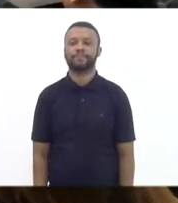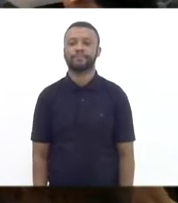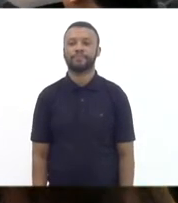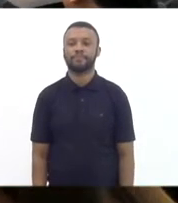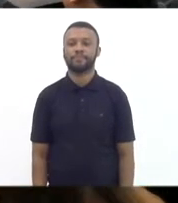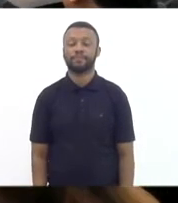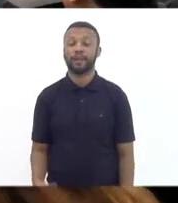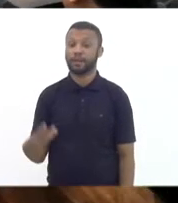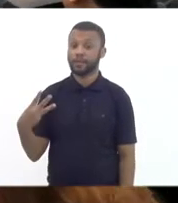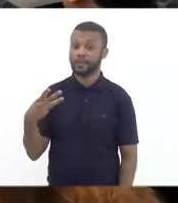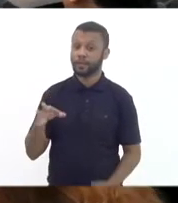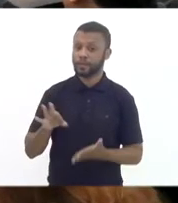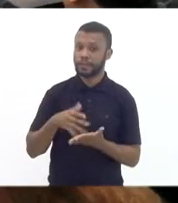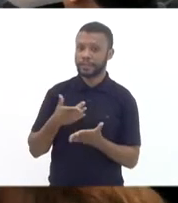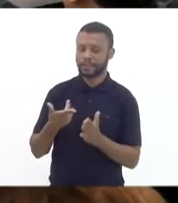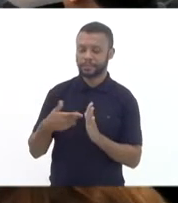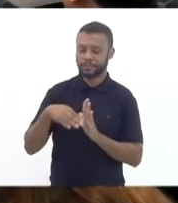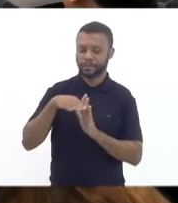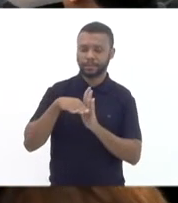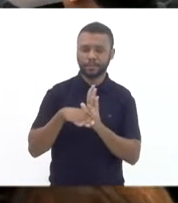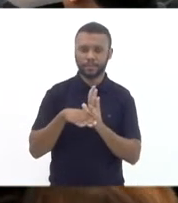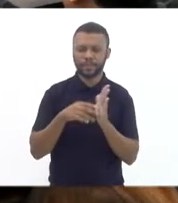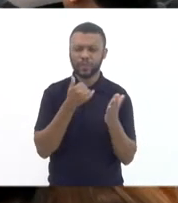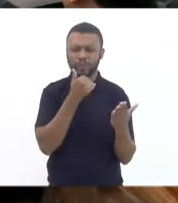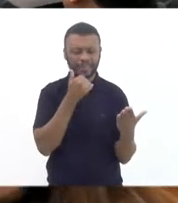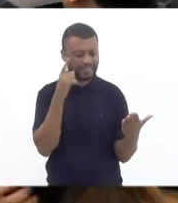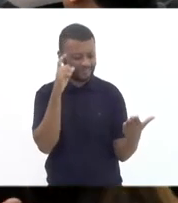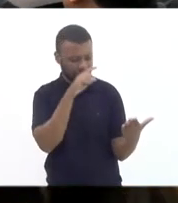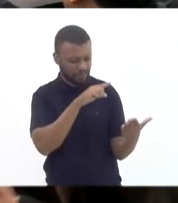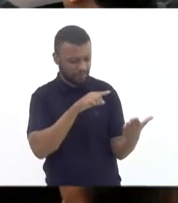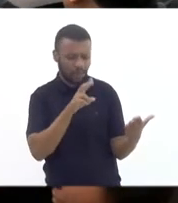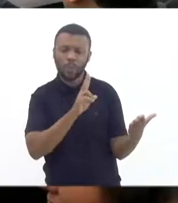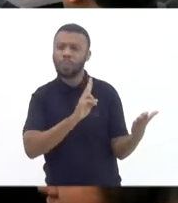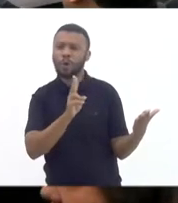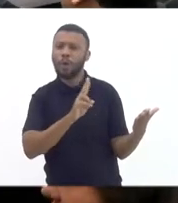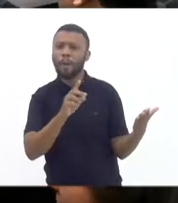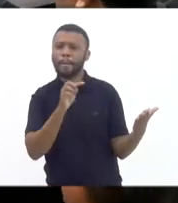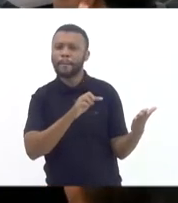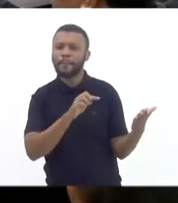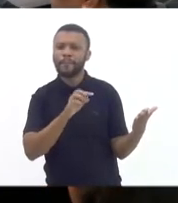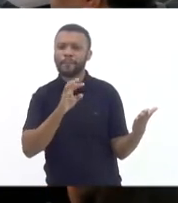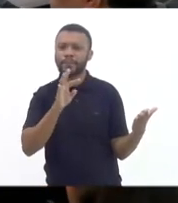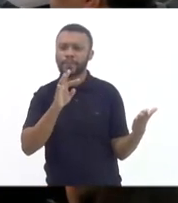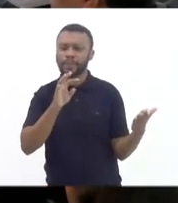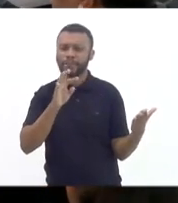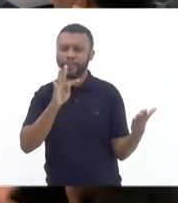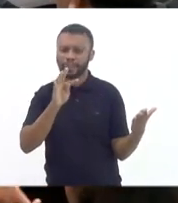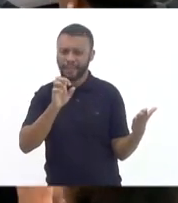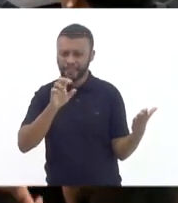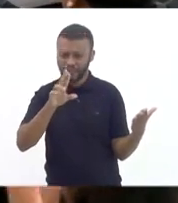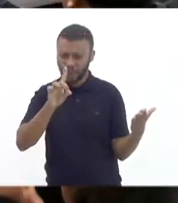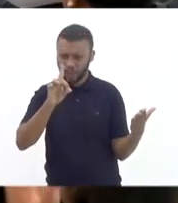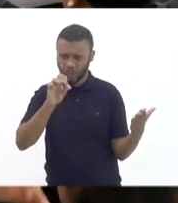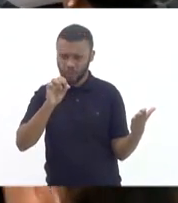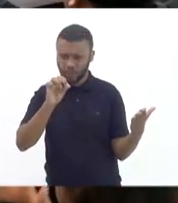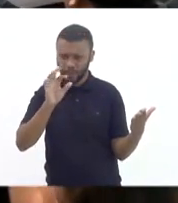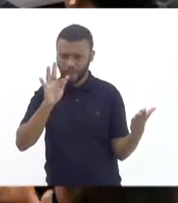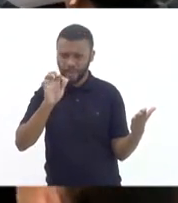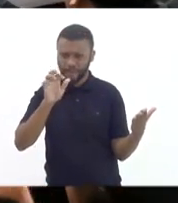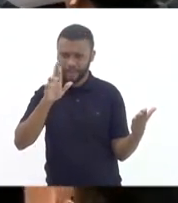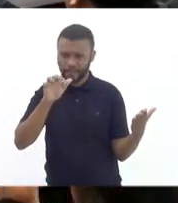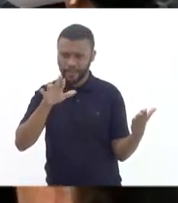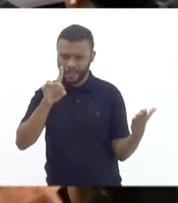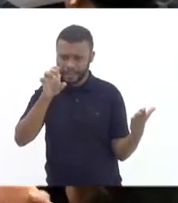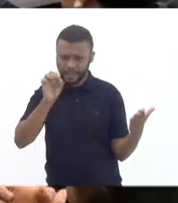Terceiro inscrito aqui na lista... Está difícil de ver o nome, é Teuso Fernandes, é isso?